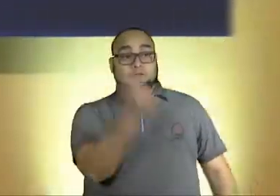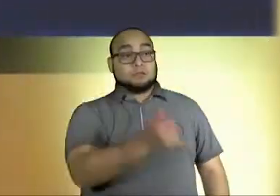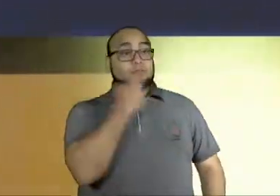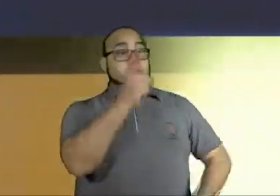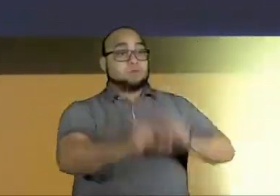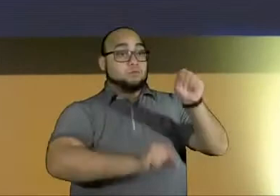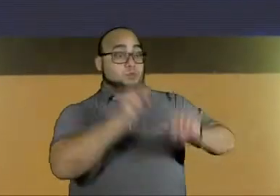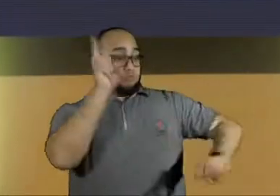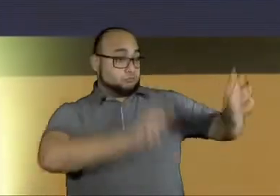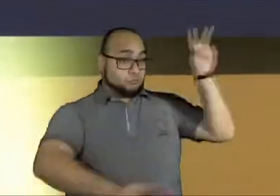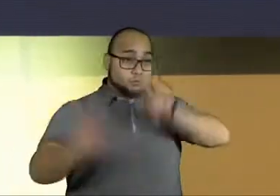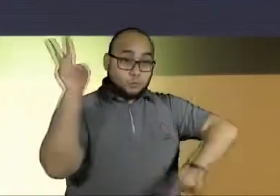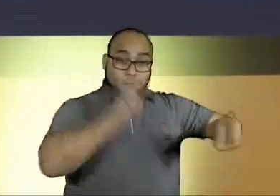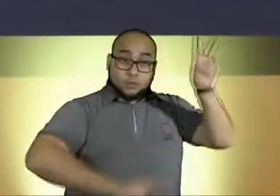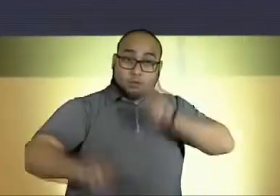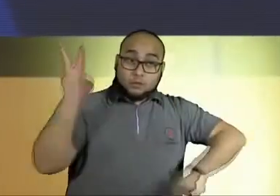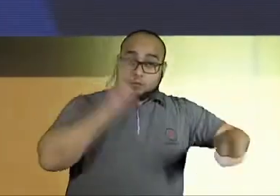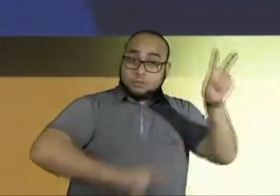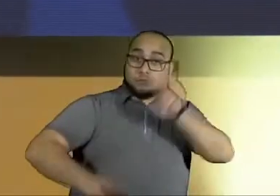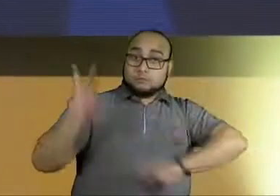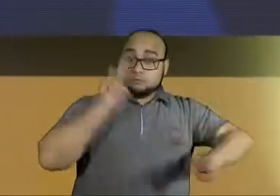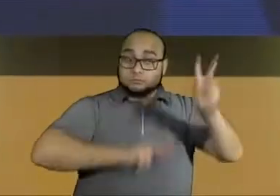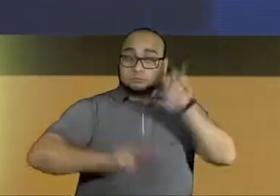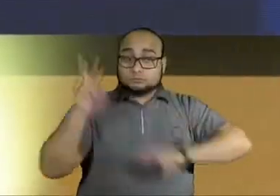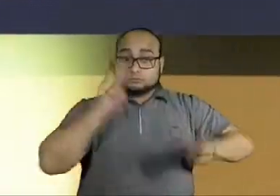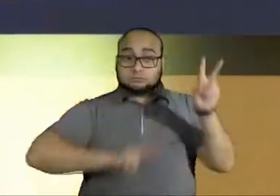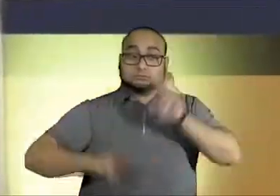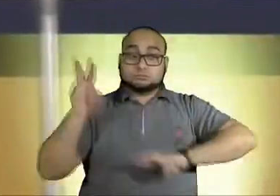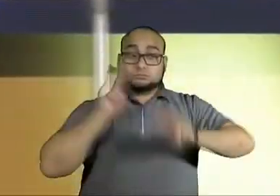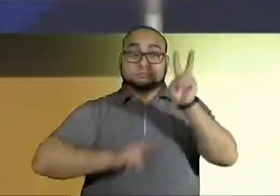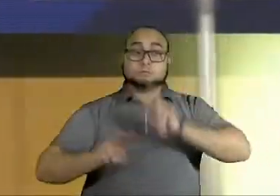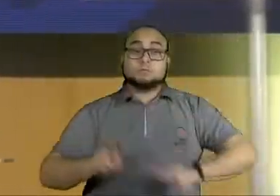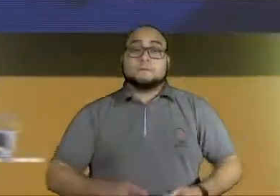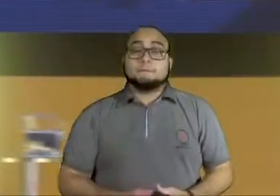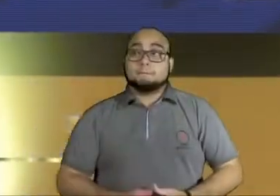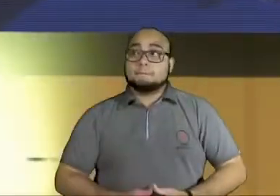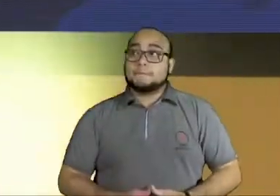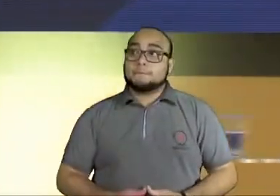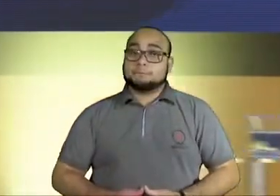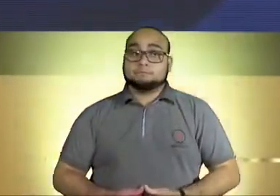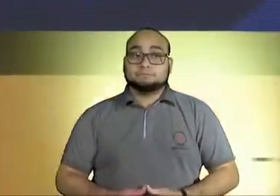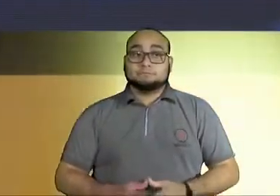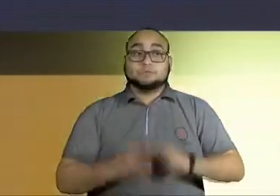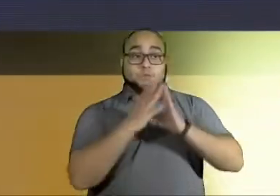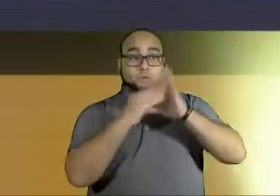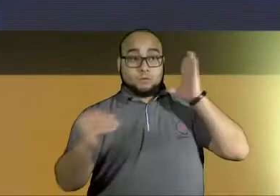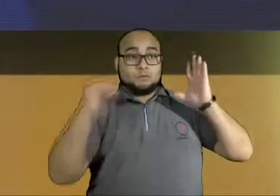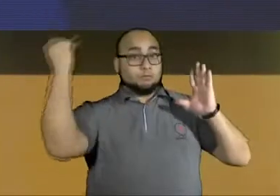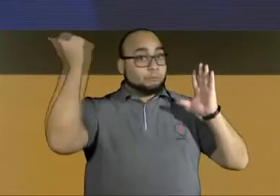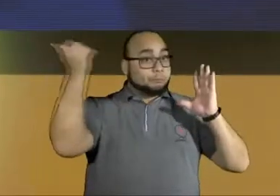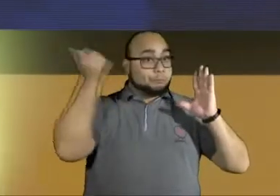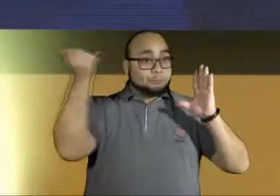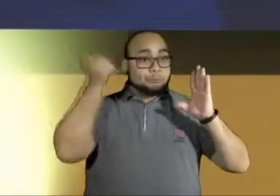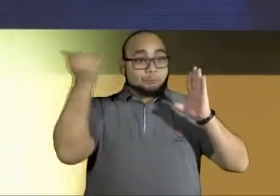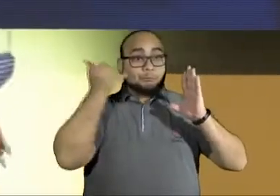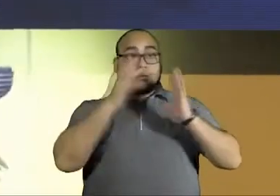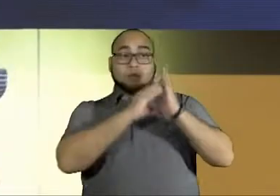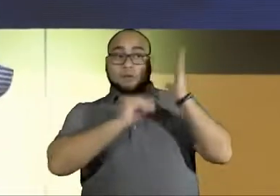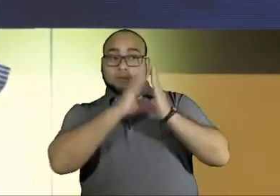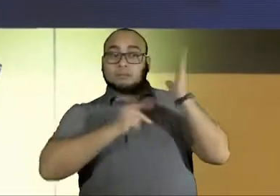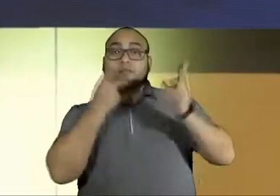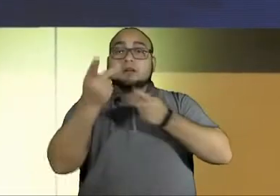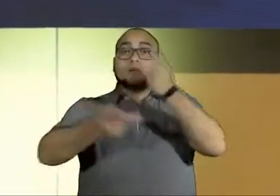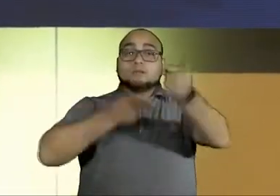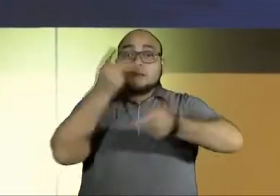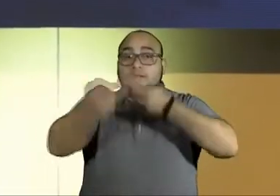quatro cantos. E aí ele começa a repetir todas as palavras que Deus, o Senhor, estava falando com ele dentro